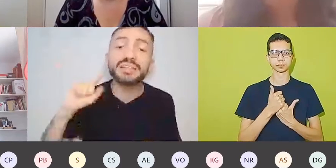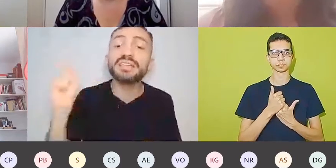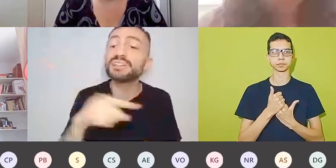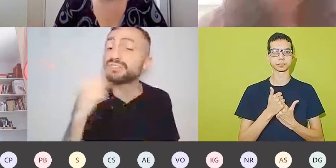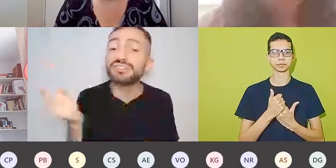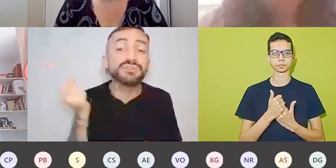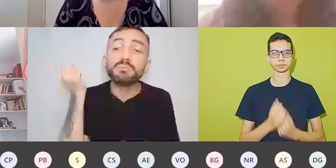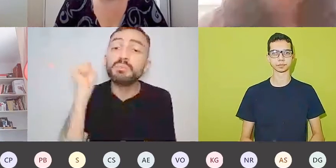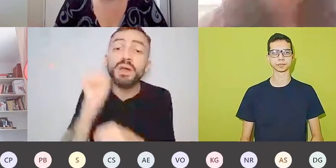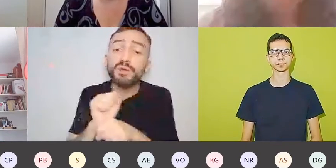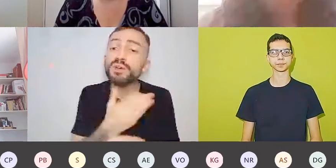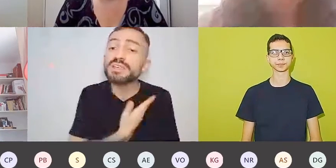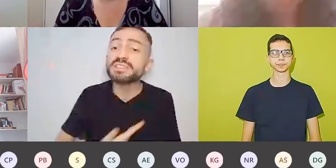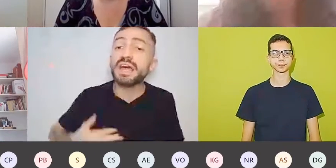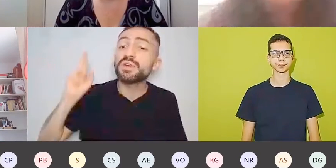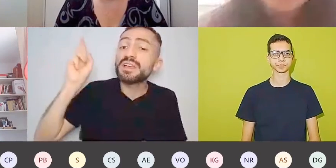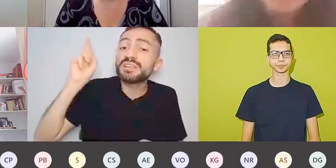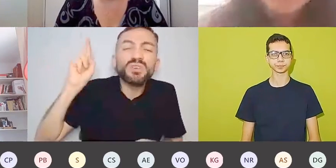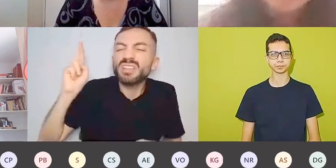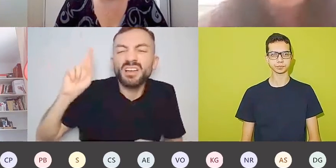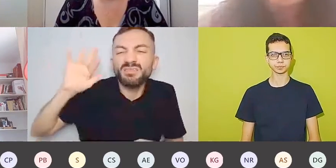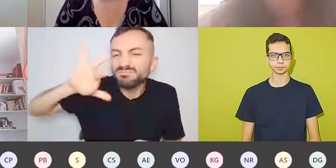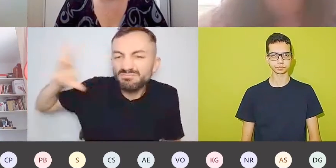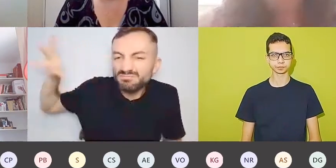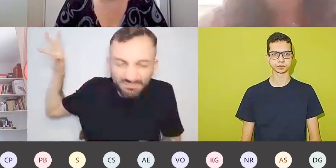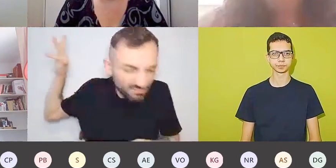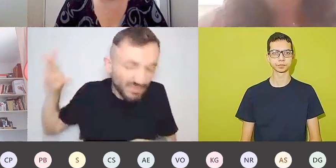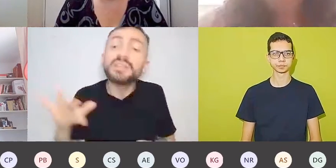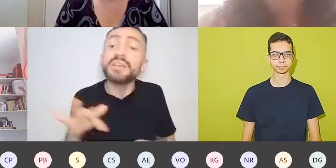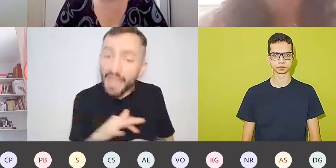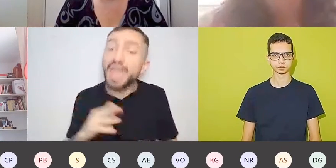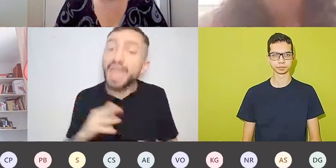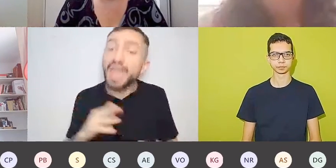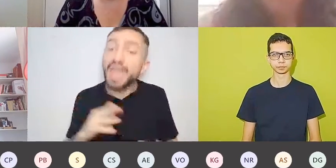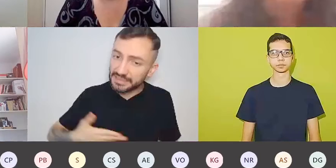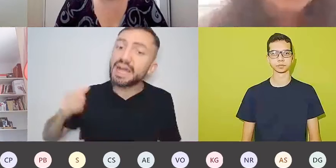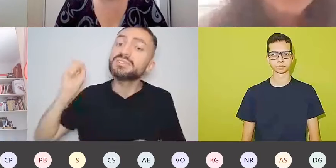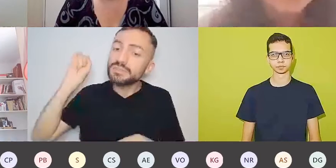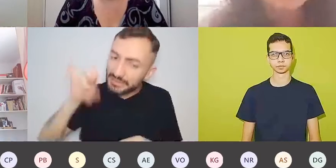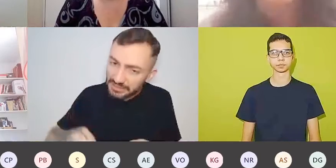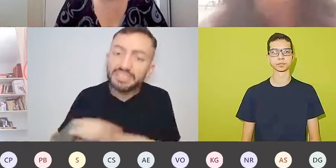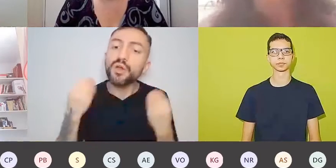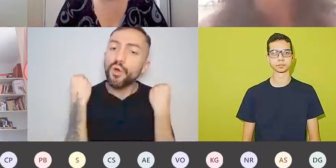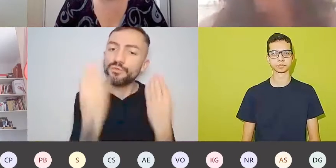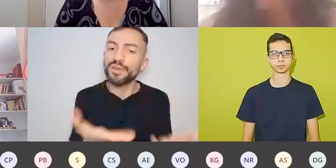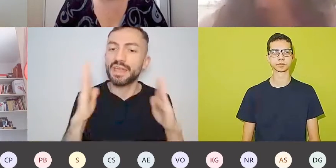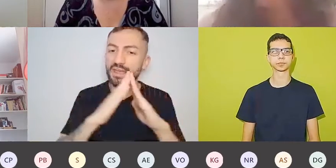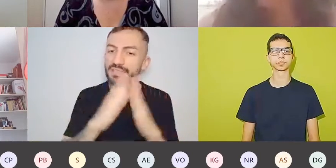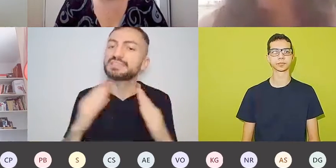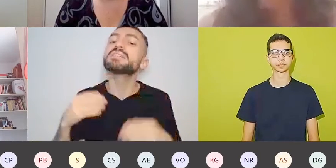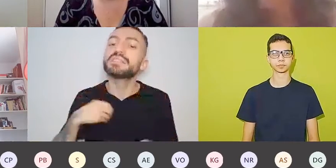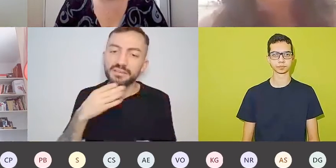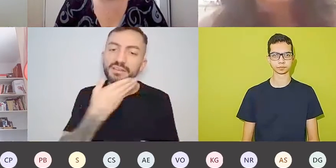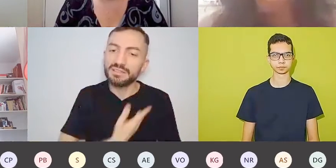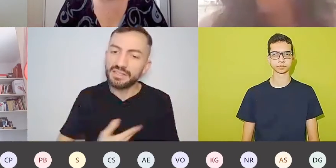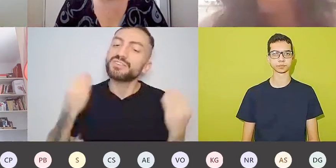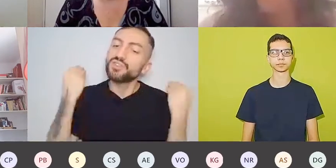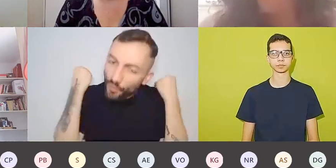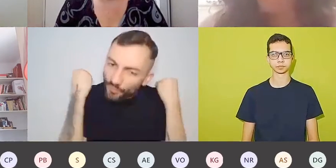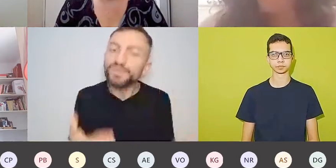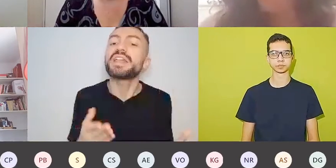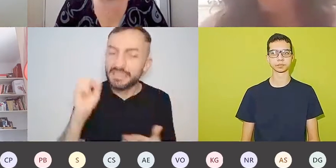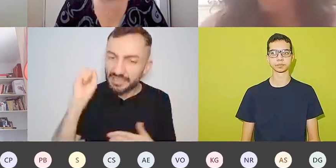da responsabilização do Estado, que o Estado tem sim que ofertar moradia, tem sim que ofertar renda e tem